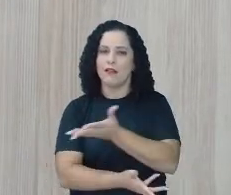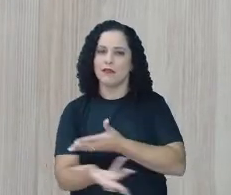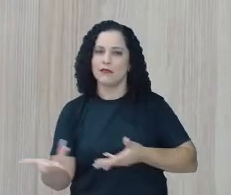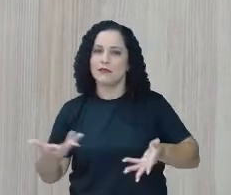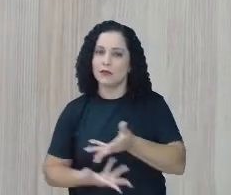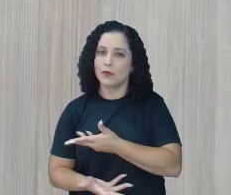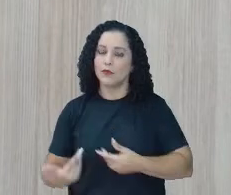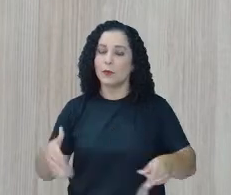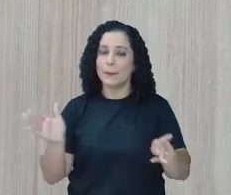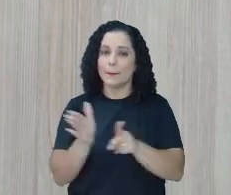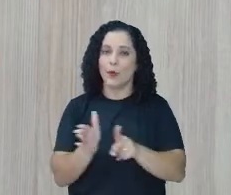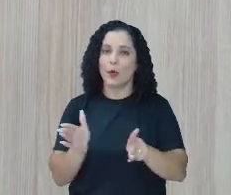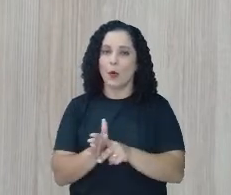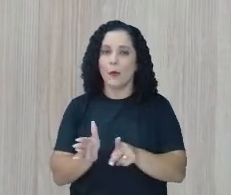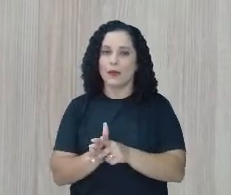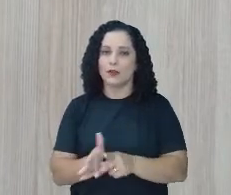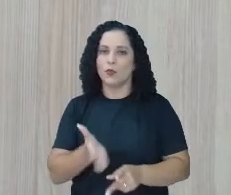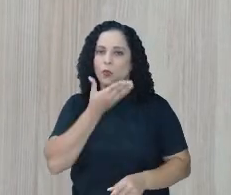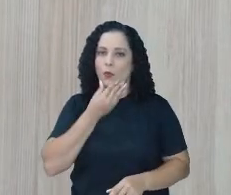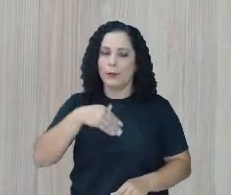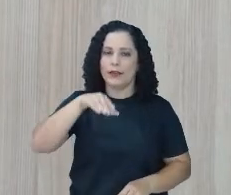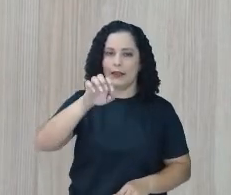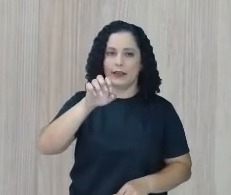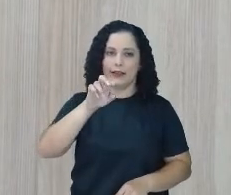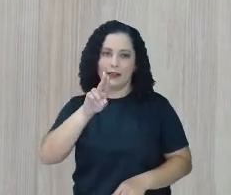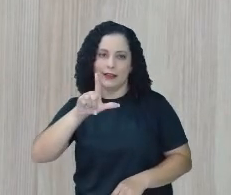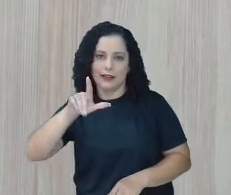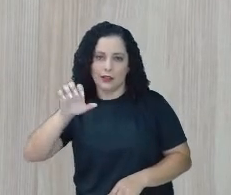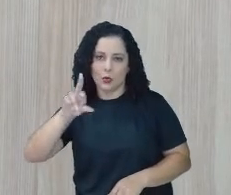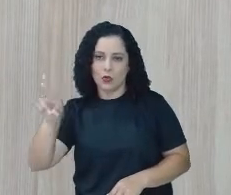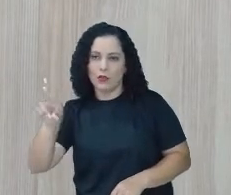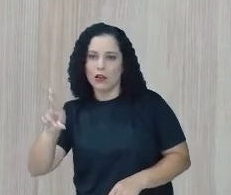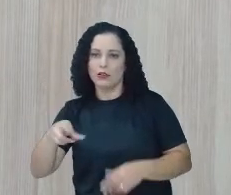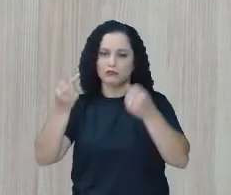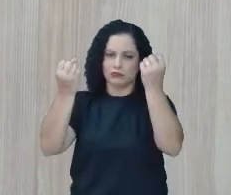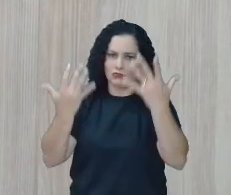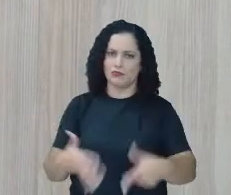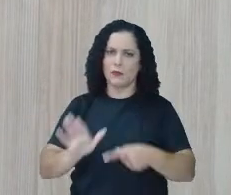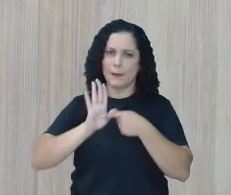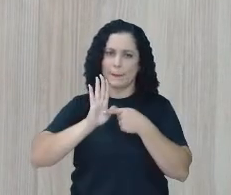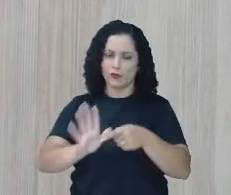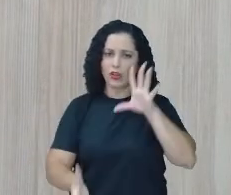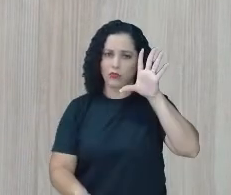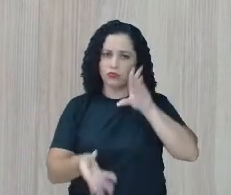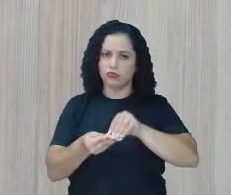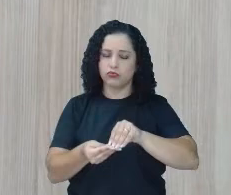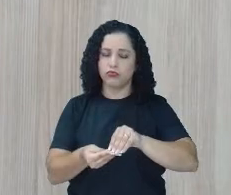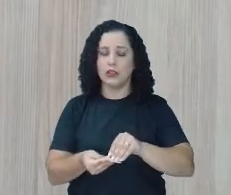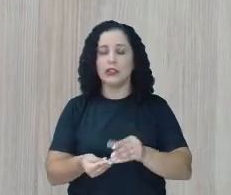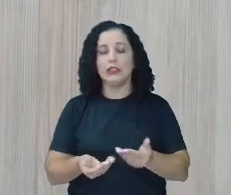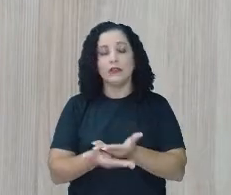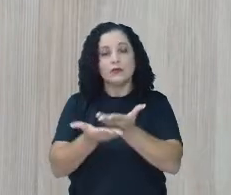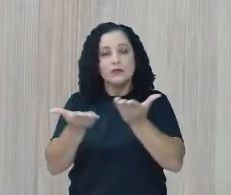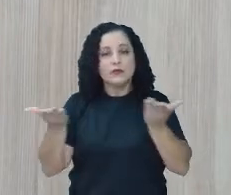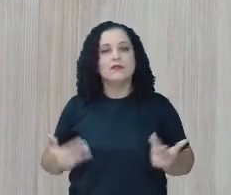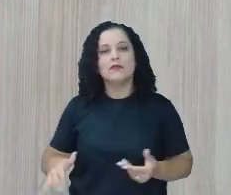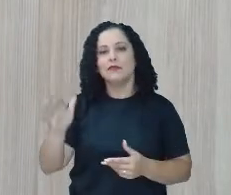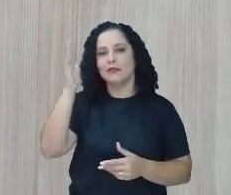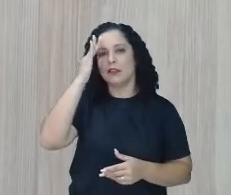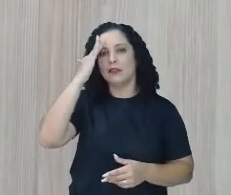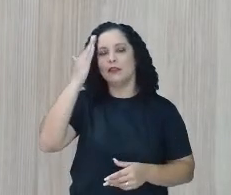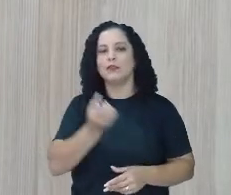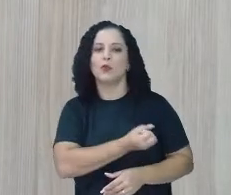também, para exemplificar e para falar para você sobre essa questão aí da quantidade